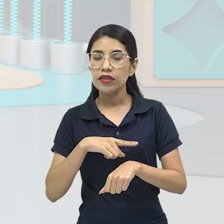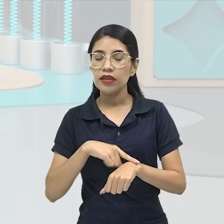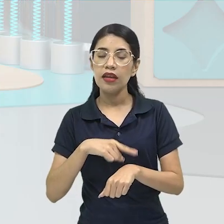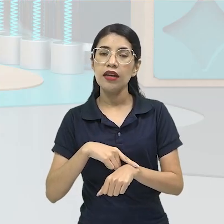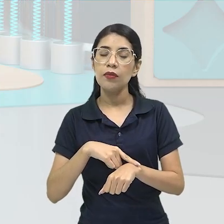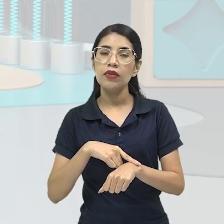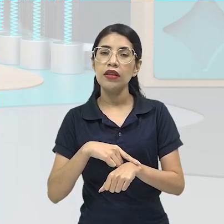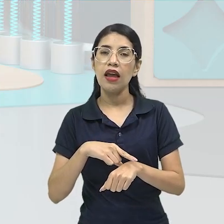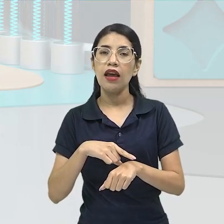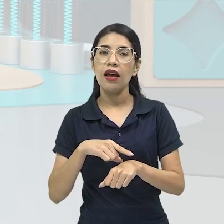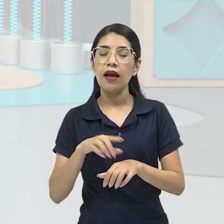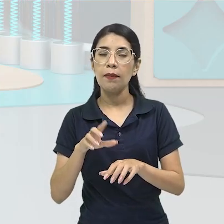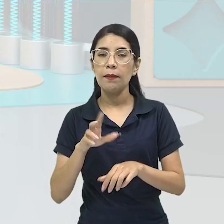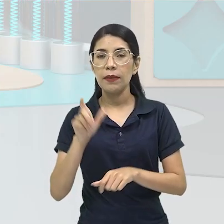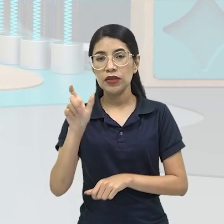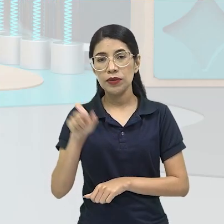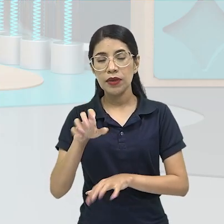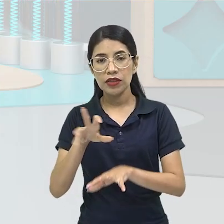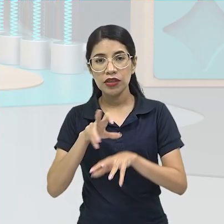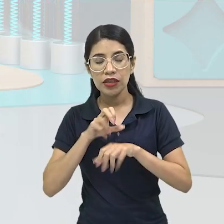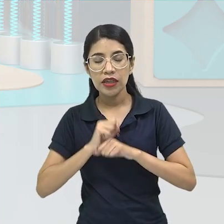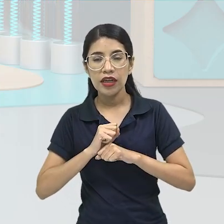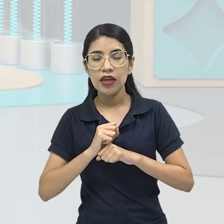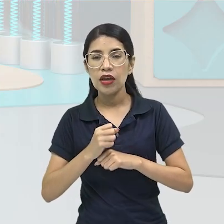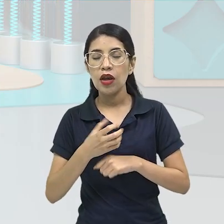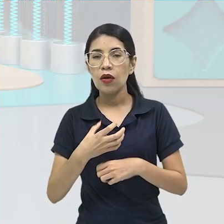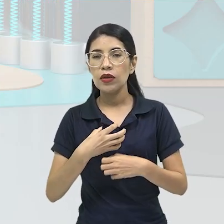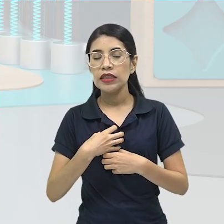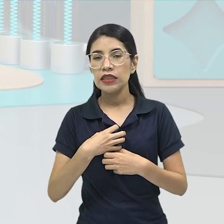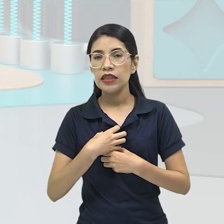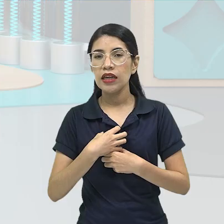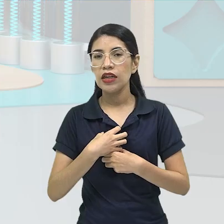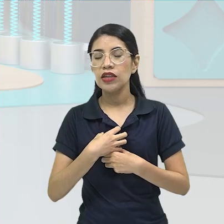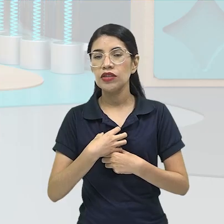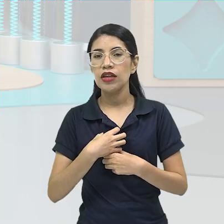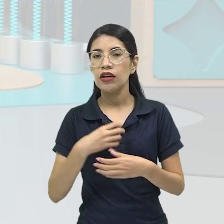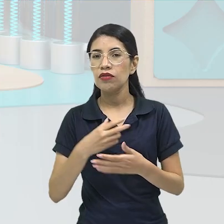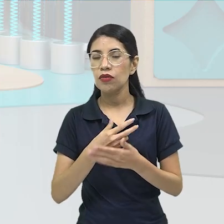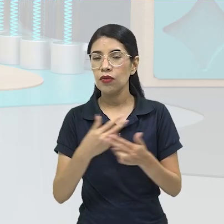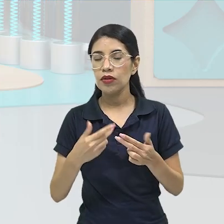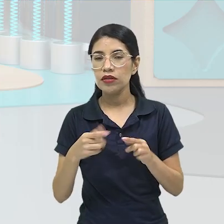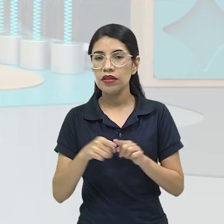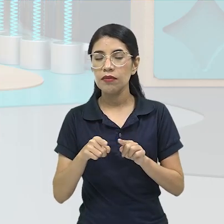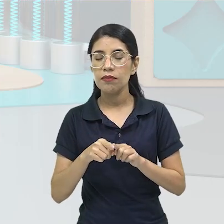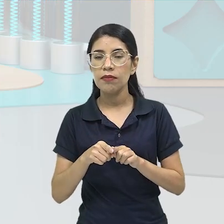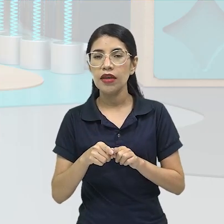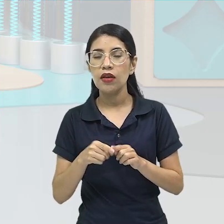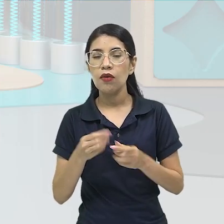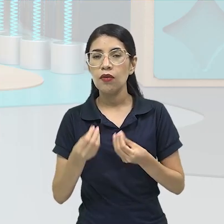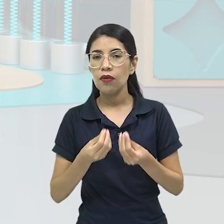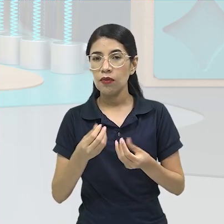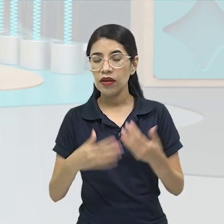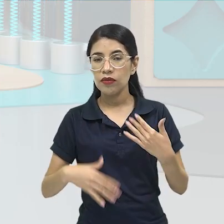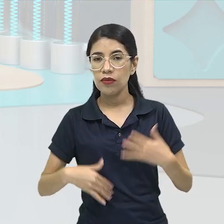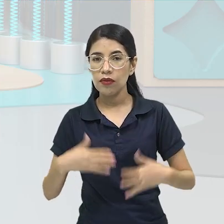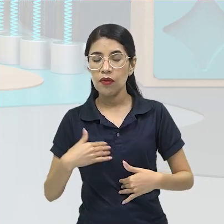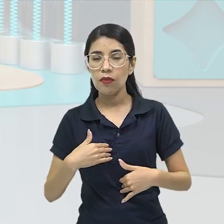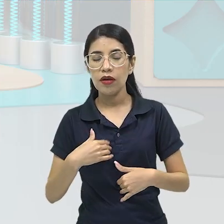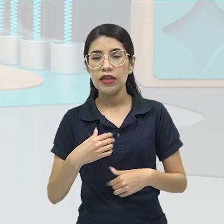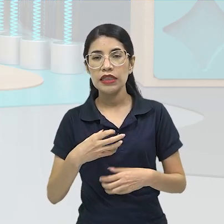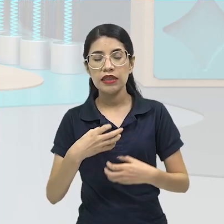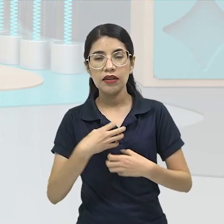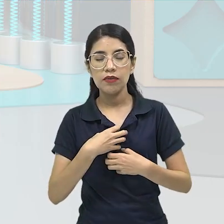ele se manifesta na pessoa, por exemplo, quais são os efeitos que ele causa no corpo de